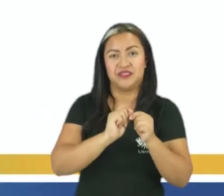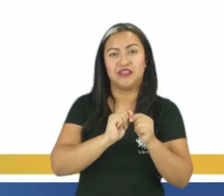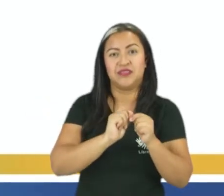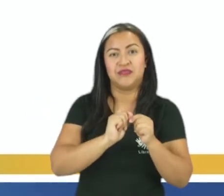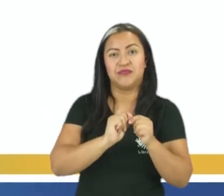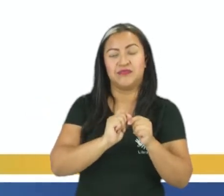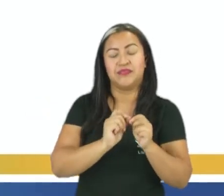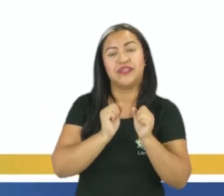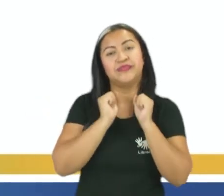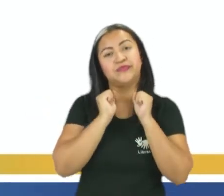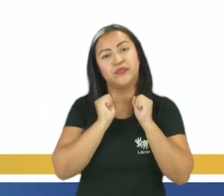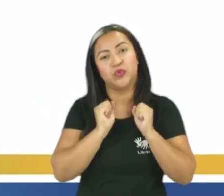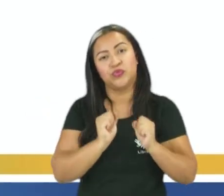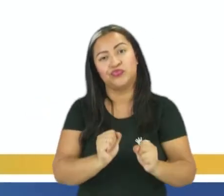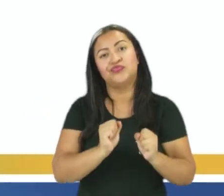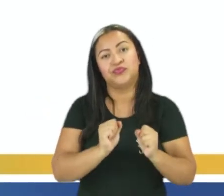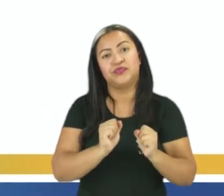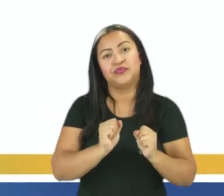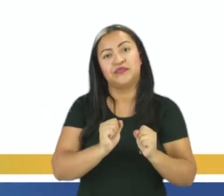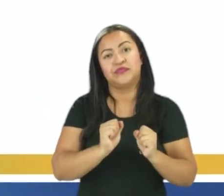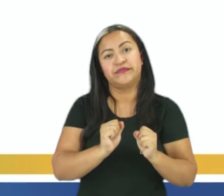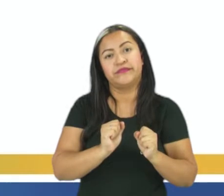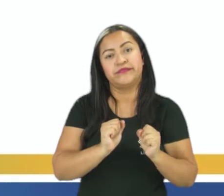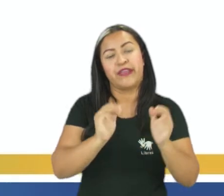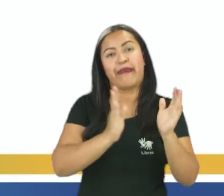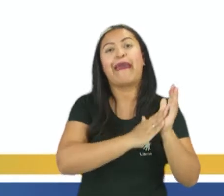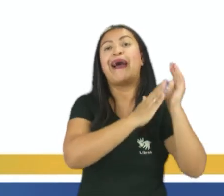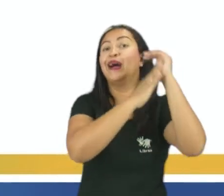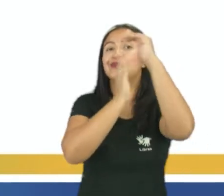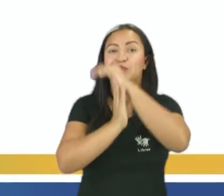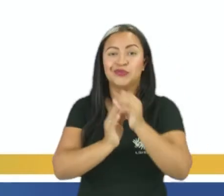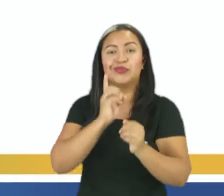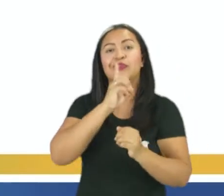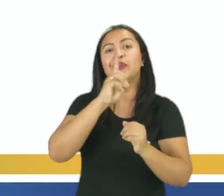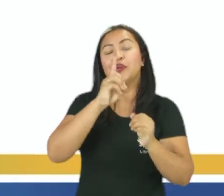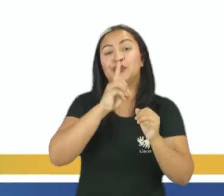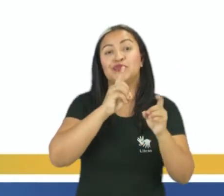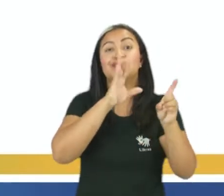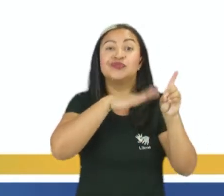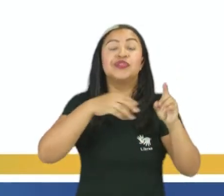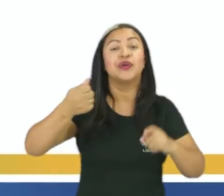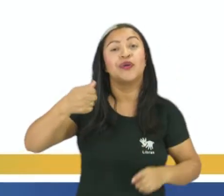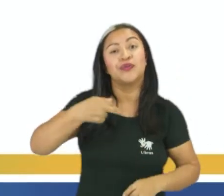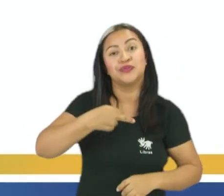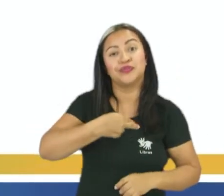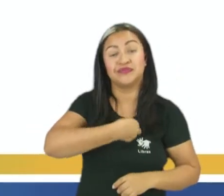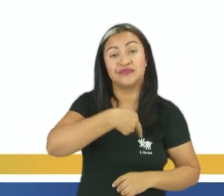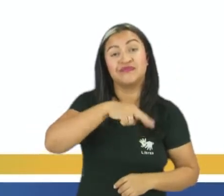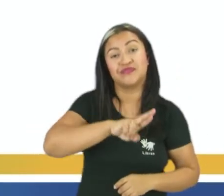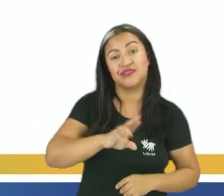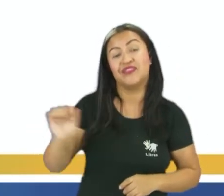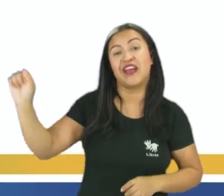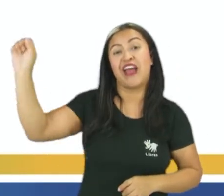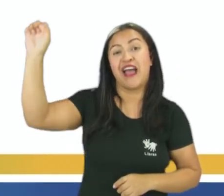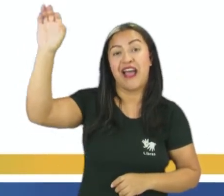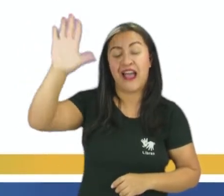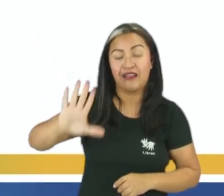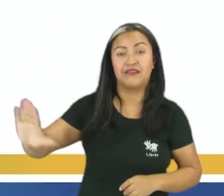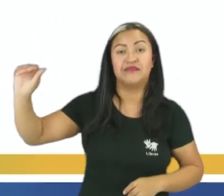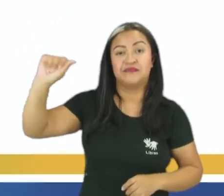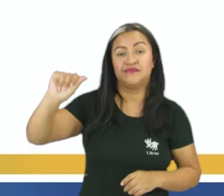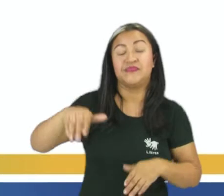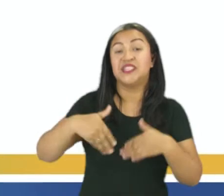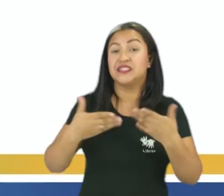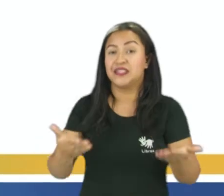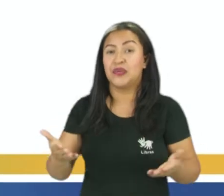eles possam continuar aí adorando os seus deuses, né, suas divindades. Eles vão mesclar aí com questões aí do catolicismo, né? Então,